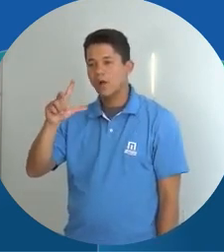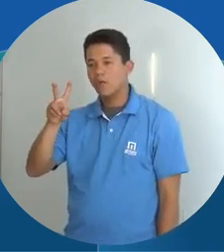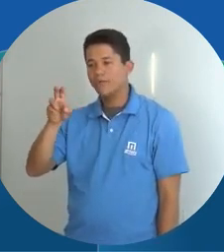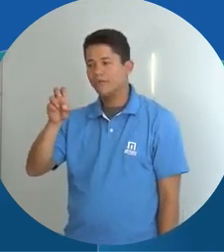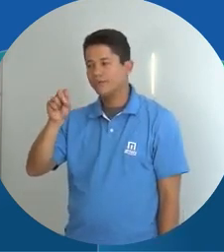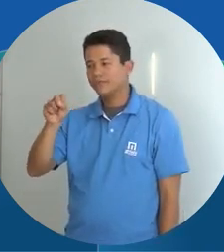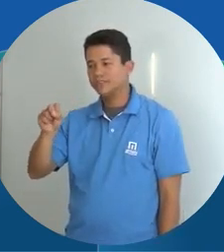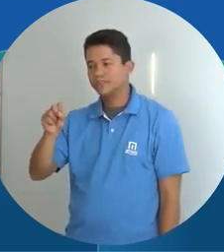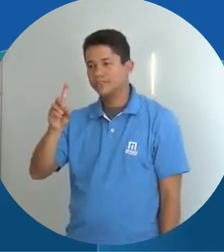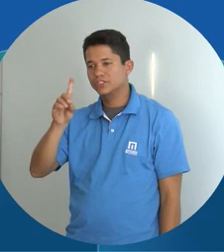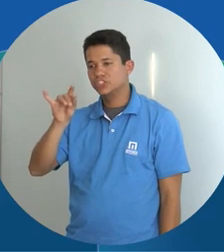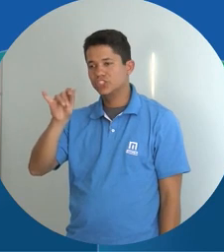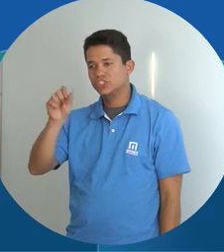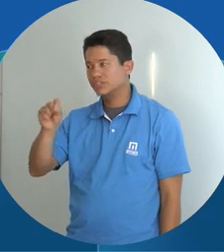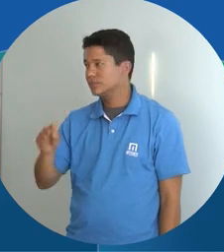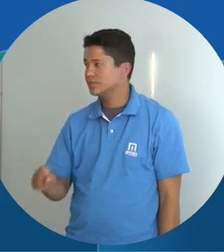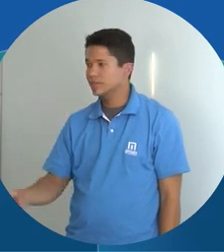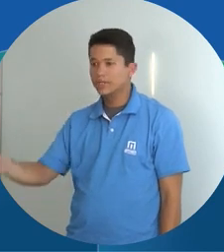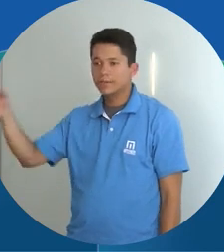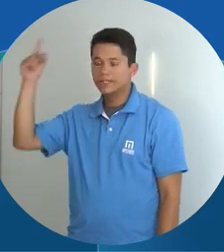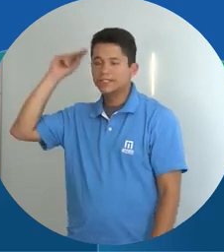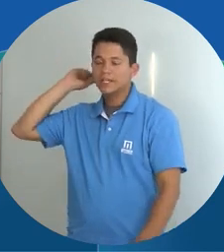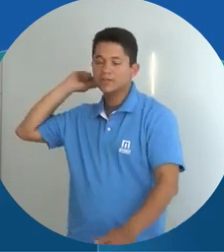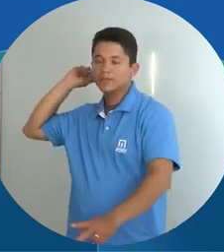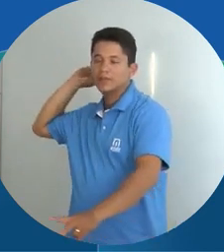Então, hoje ele é TJ.